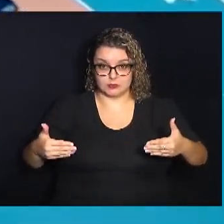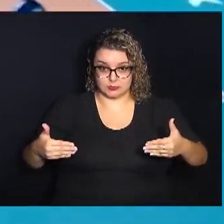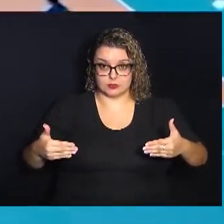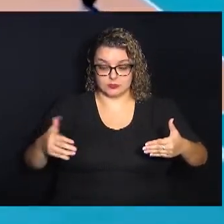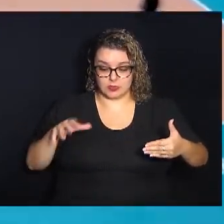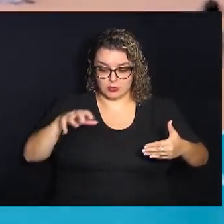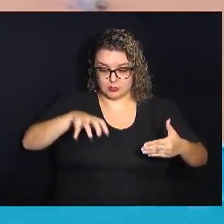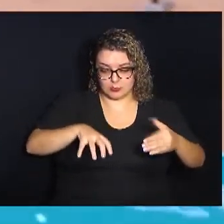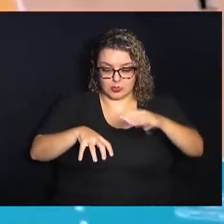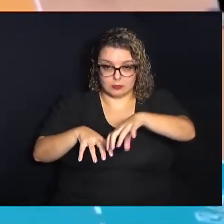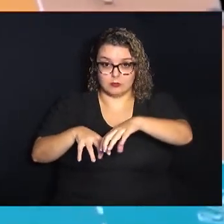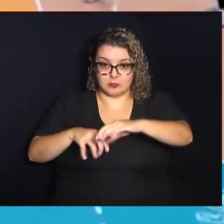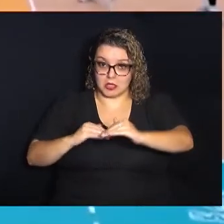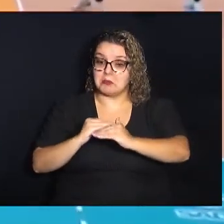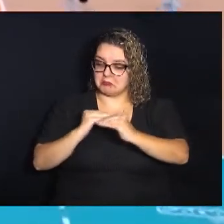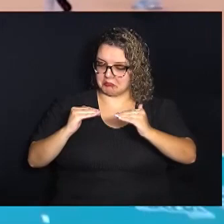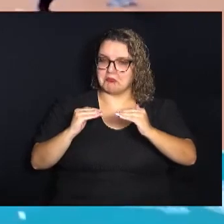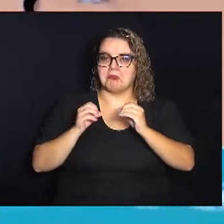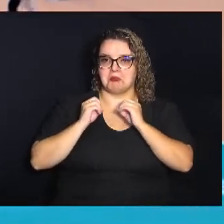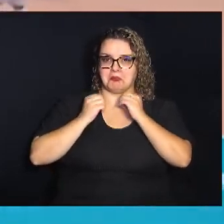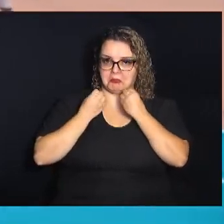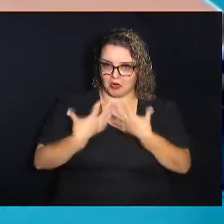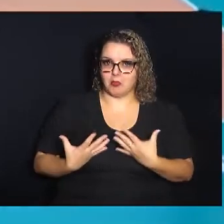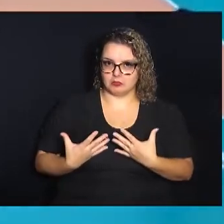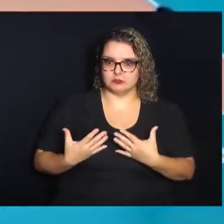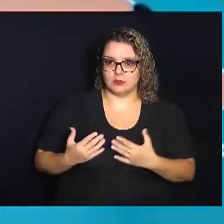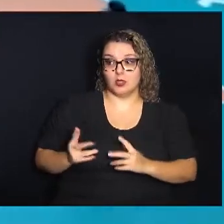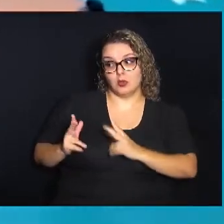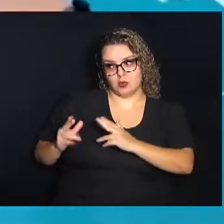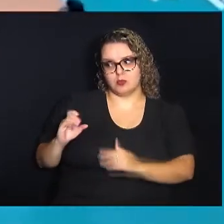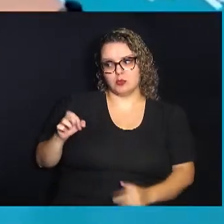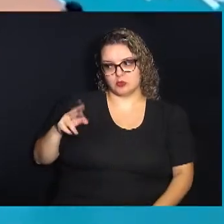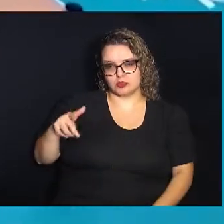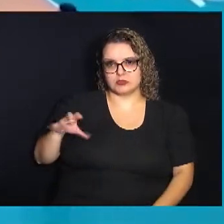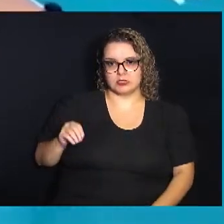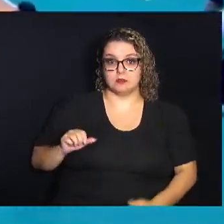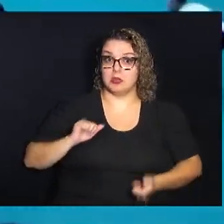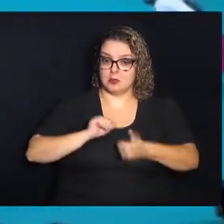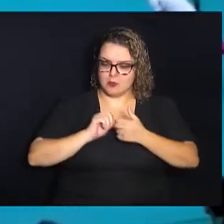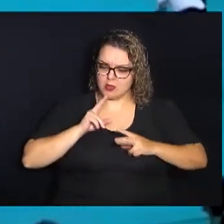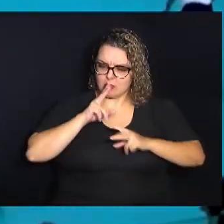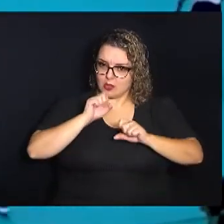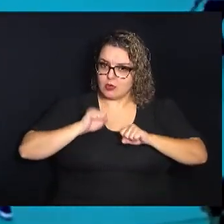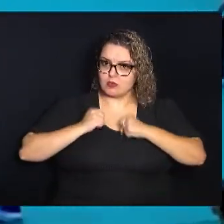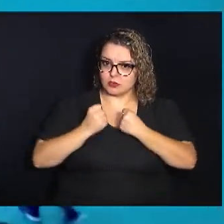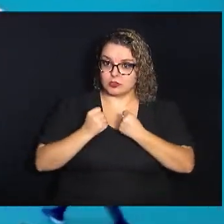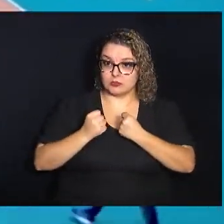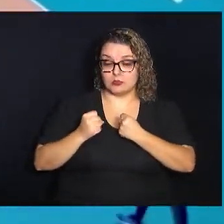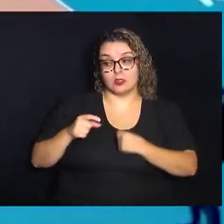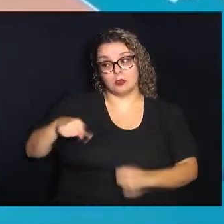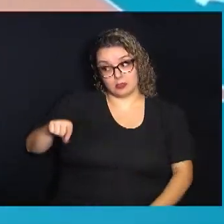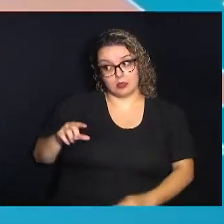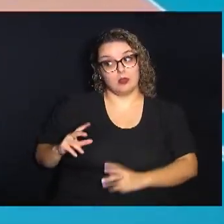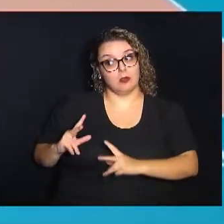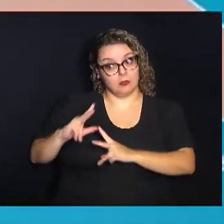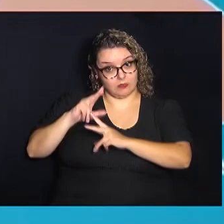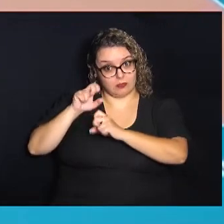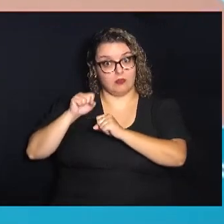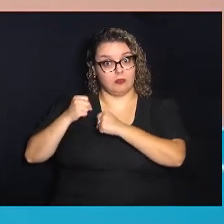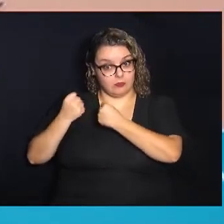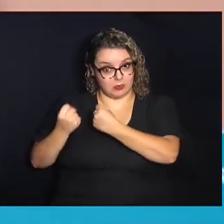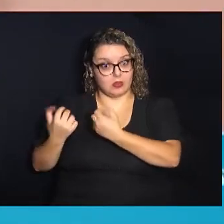um bom nível contra um time como o Cruzeiro, que sabemos da qualidade e a força que eles têm. E a gente